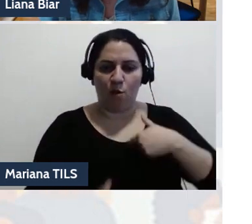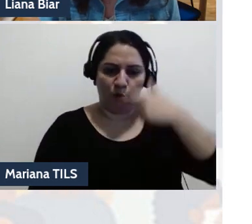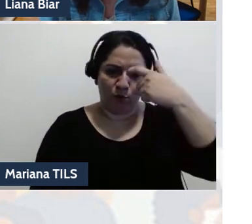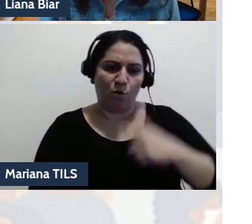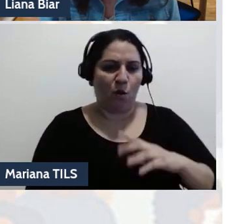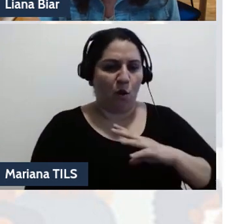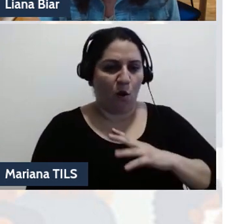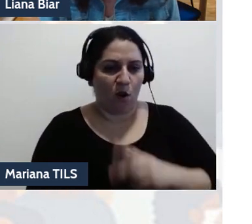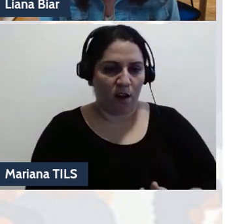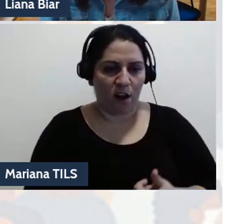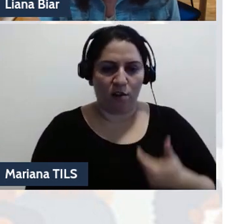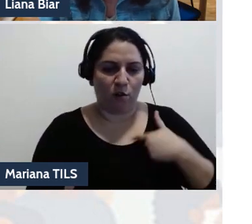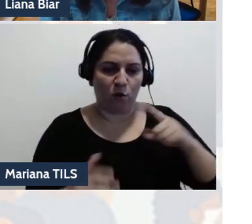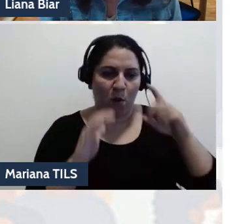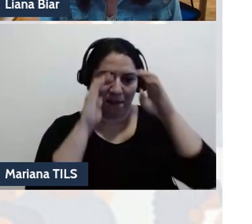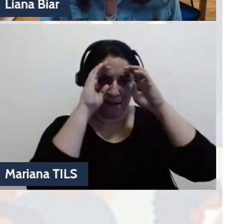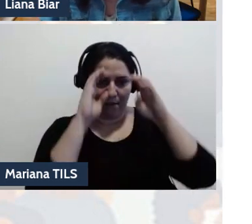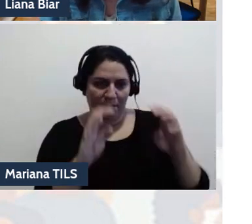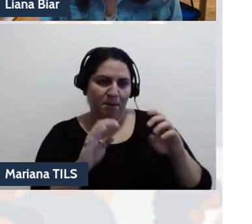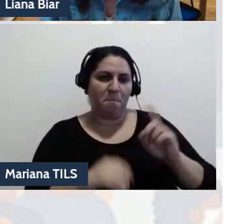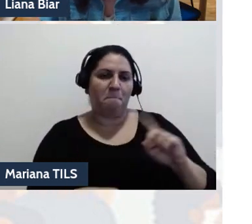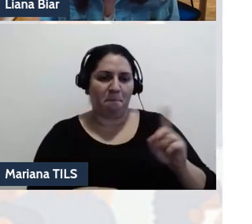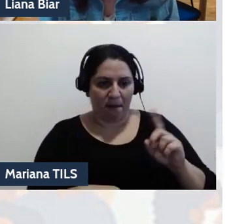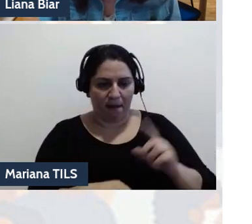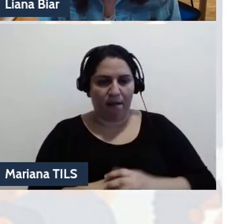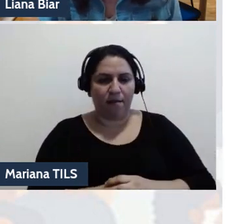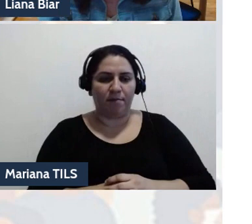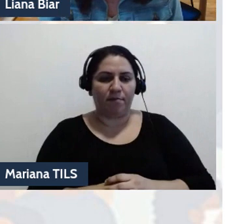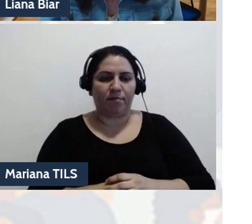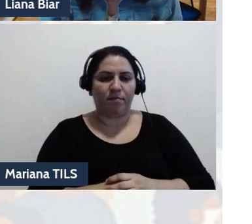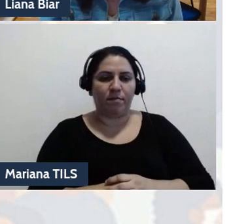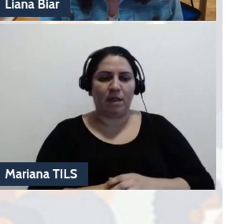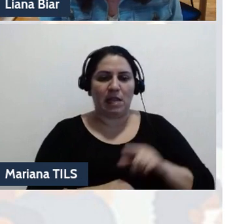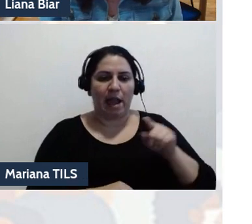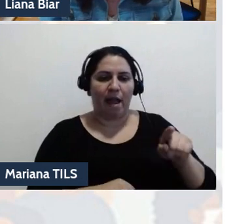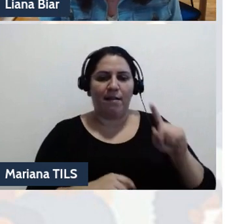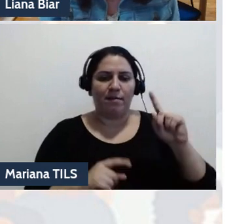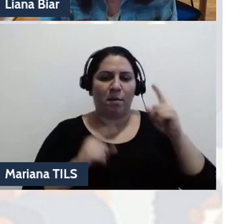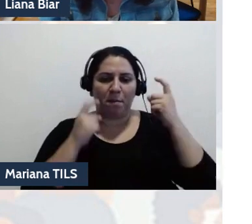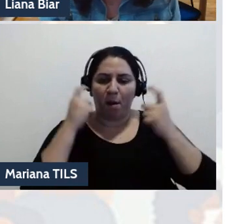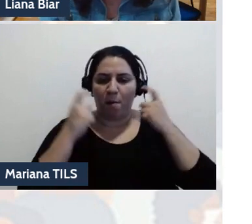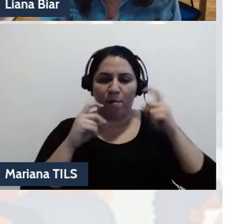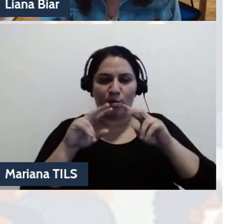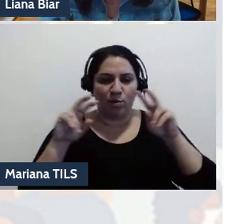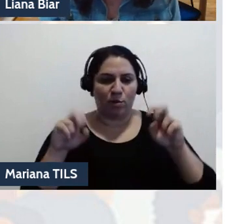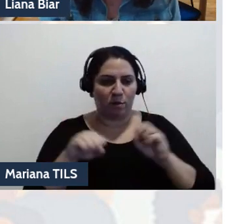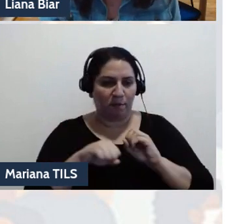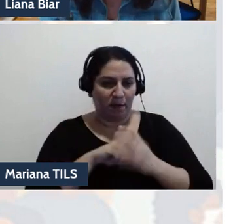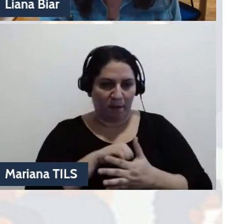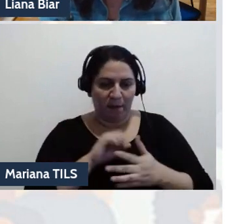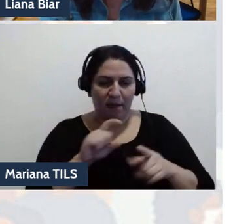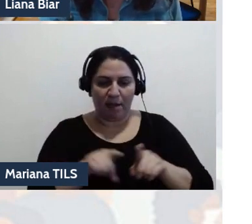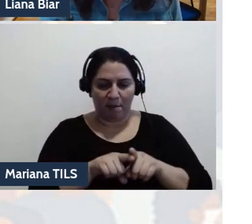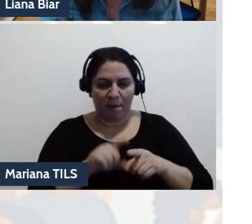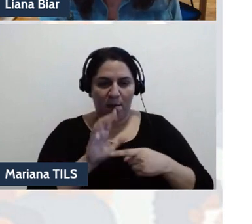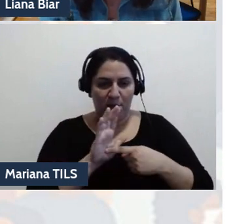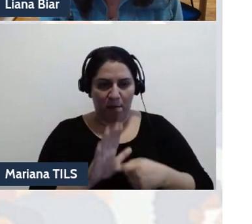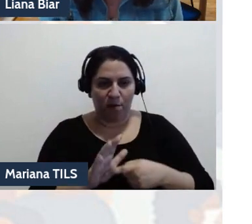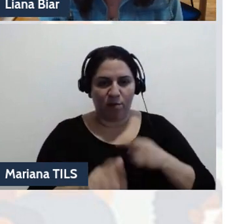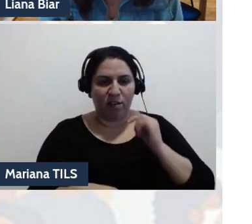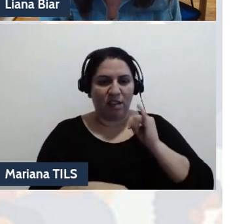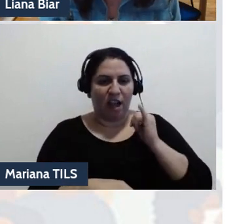e de insubordinação. O apagamento da dimensão sanitária aqui vai estar presente, como na primeira